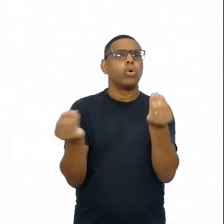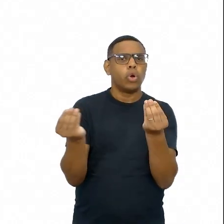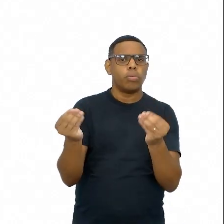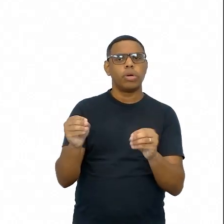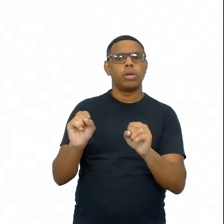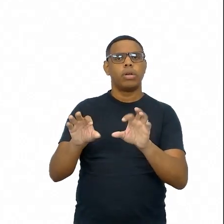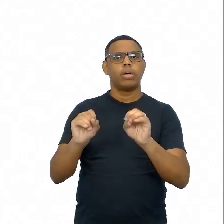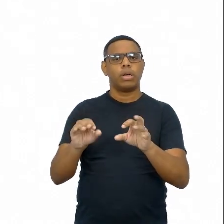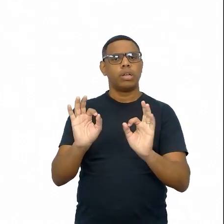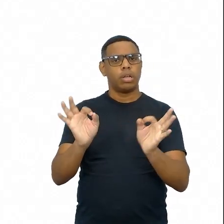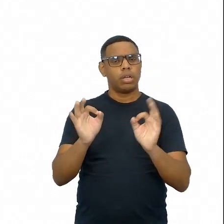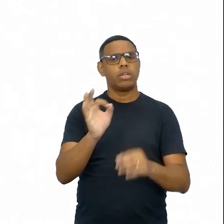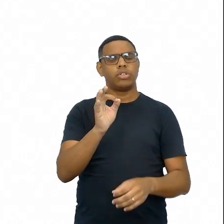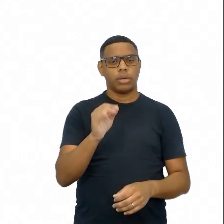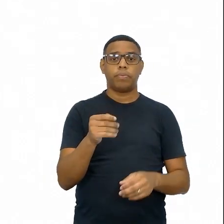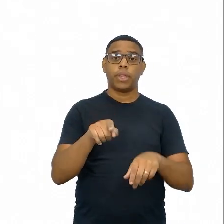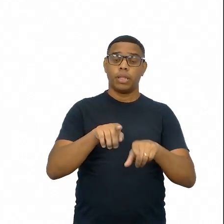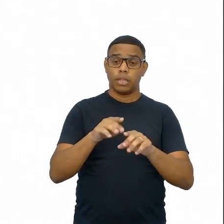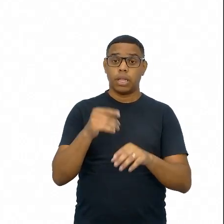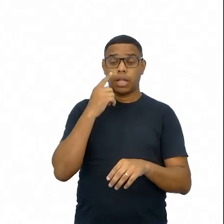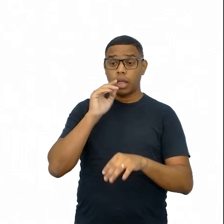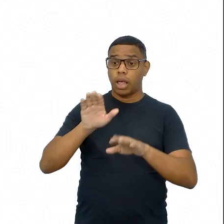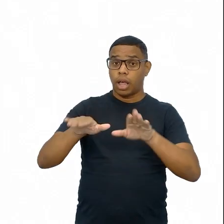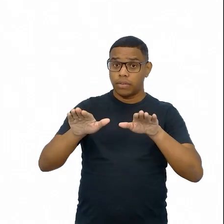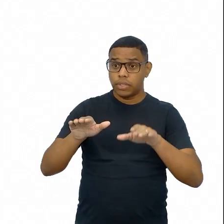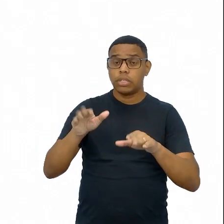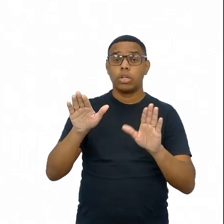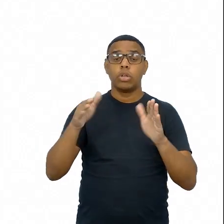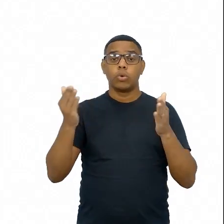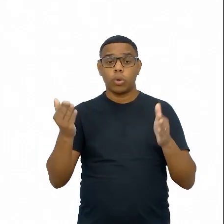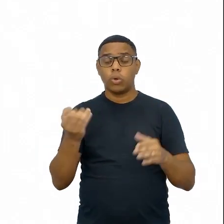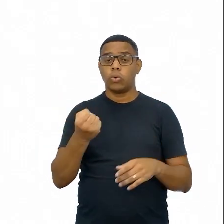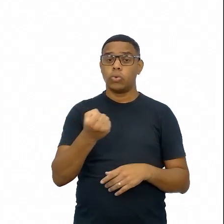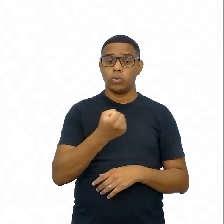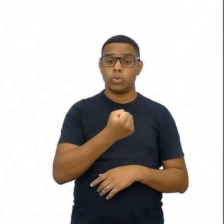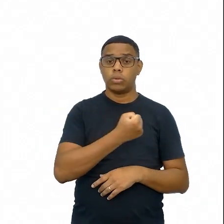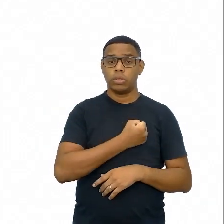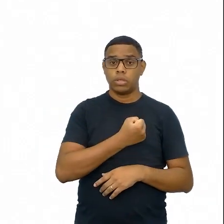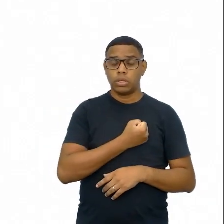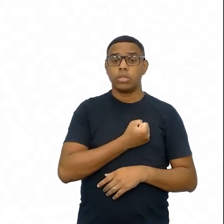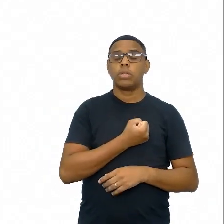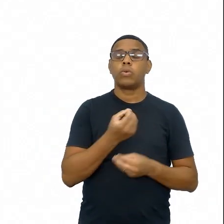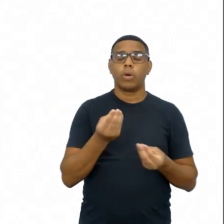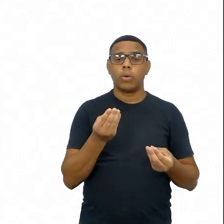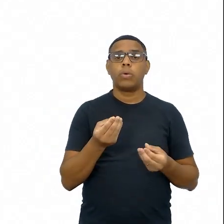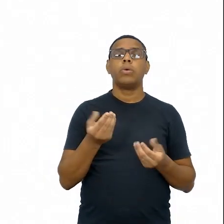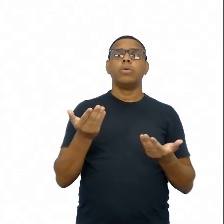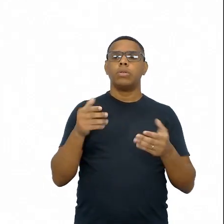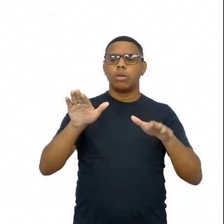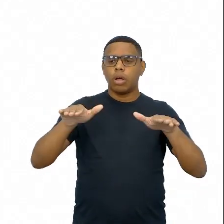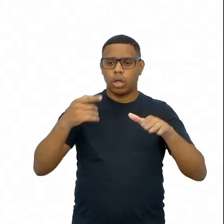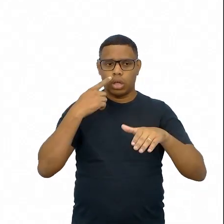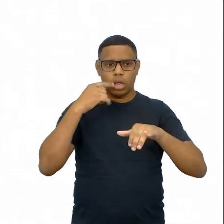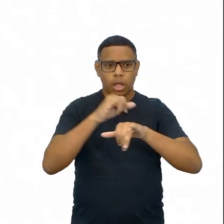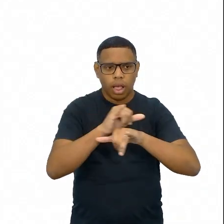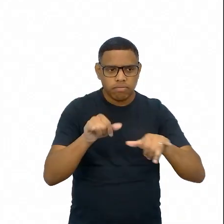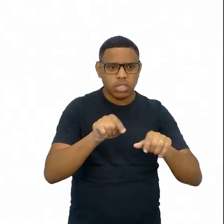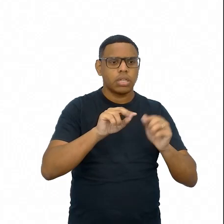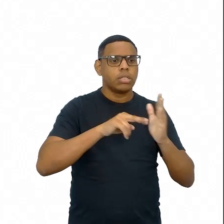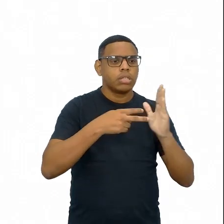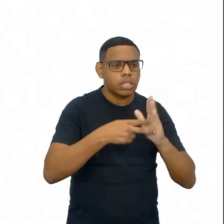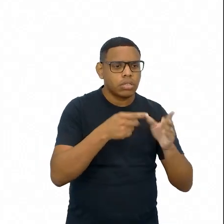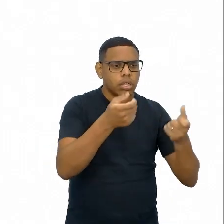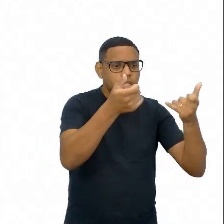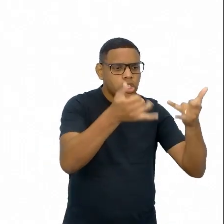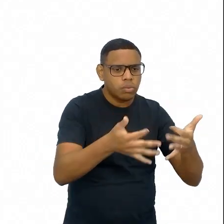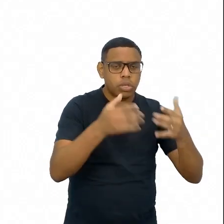no número, né, chame a atenção para qual algarismo vem primeiro e o que isso significa. A